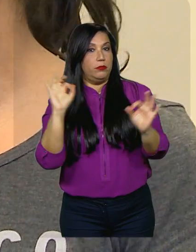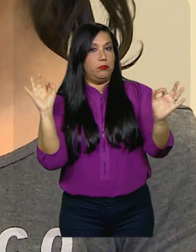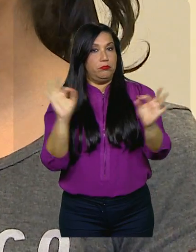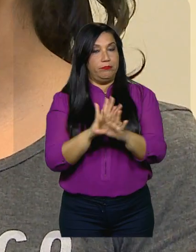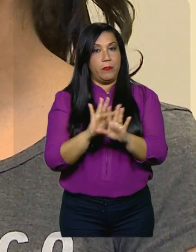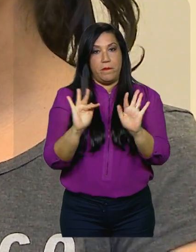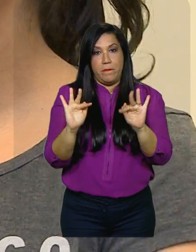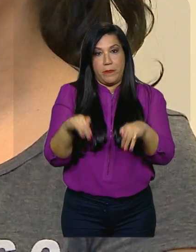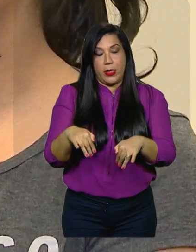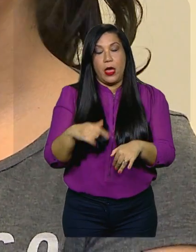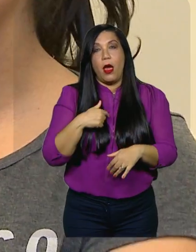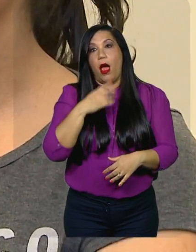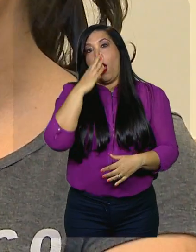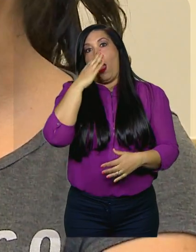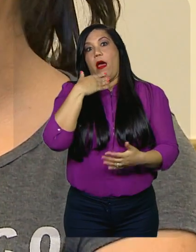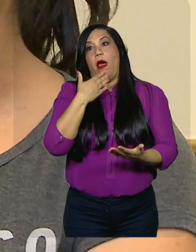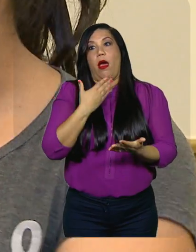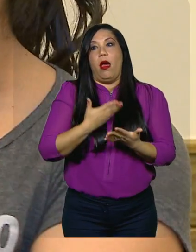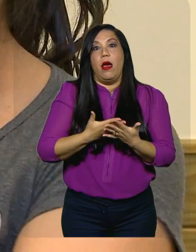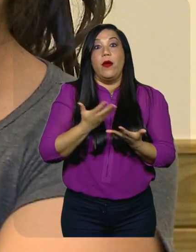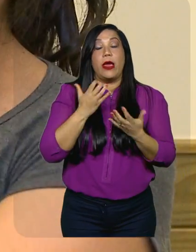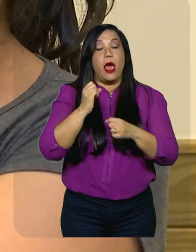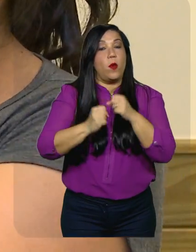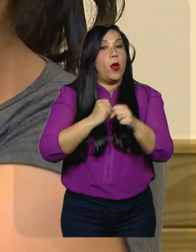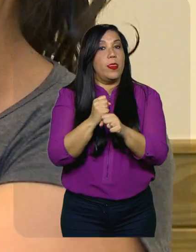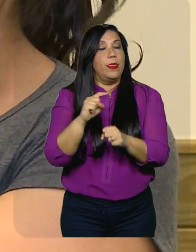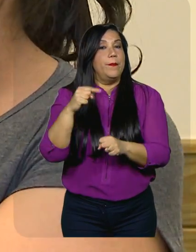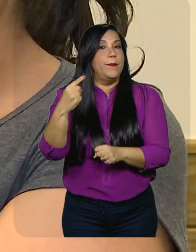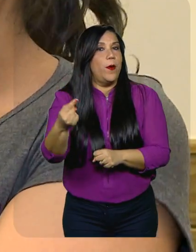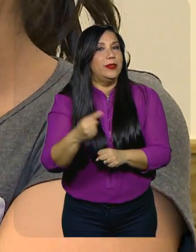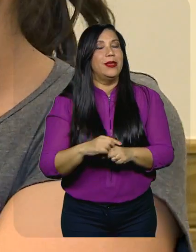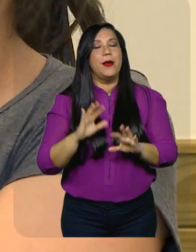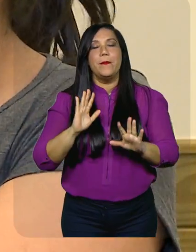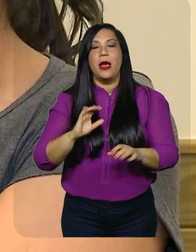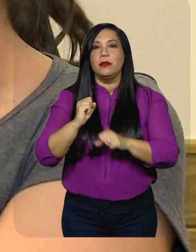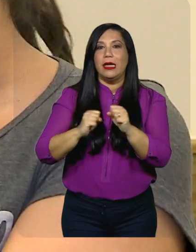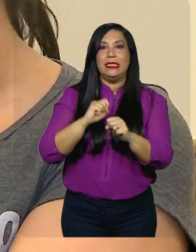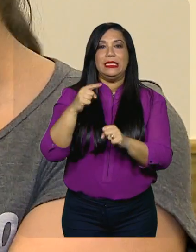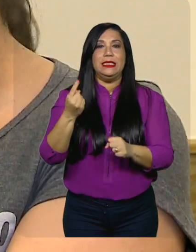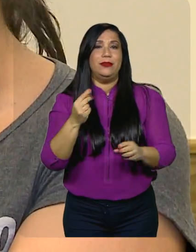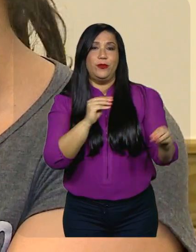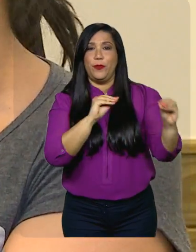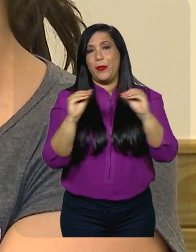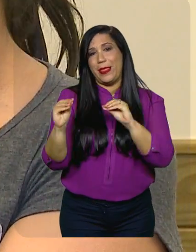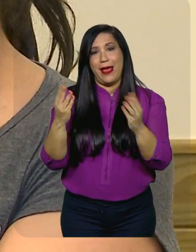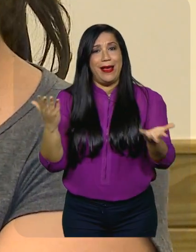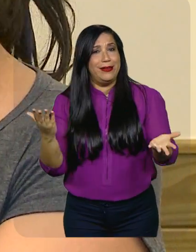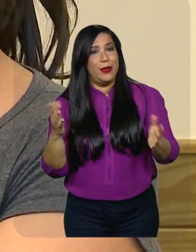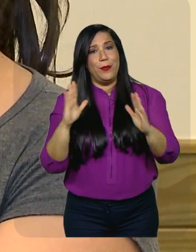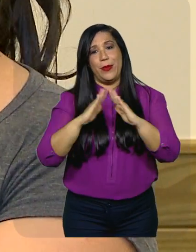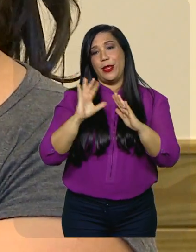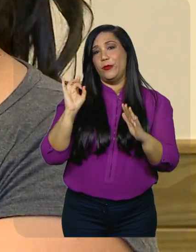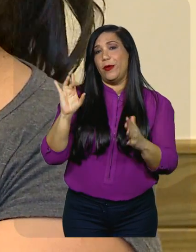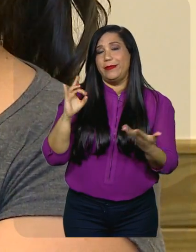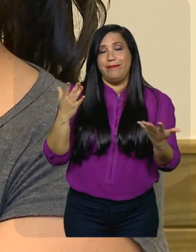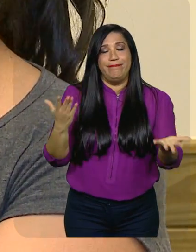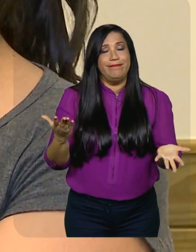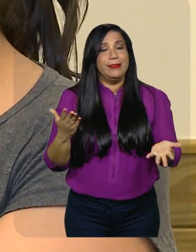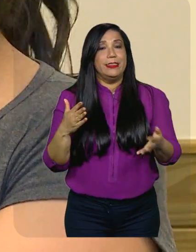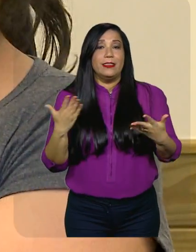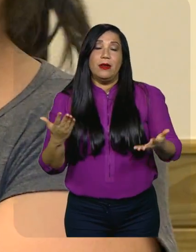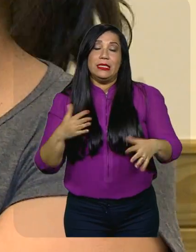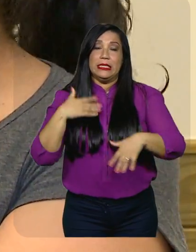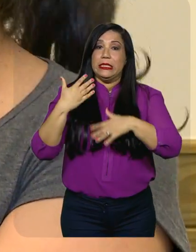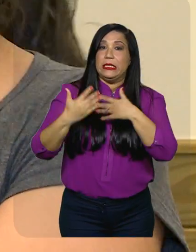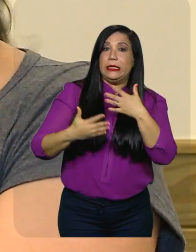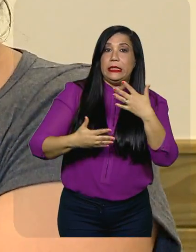Aí eu falei, caramba, vamos ver se eu consigo pro ano seguinte e tudo mais. Só que no ano seguinte eu tive que me mudar, tive que morar sozinha. E aí ficou